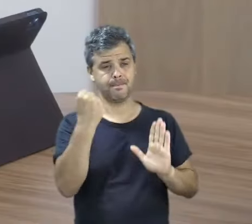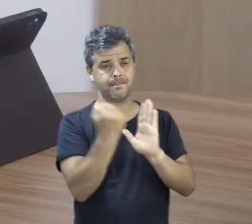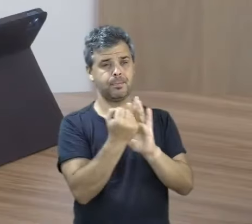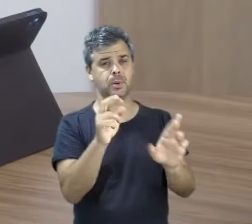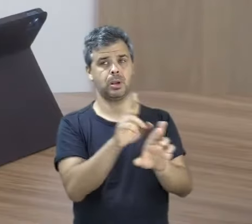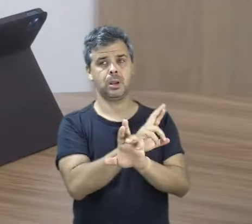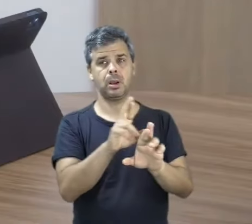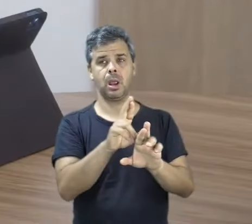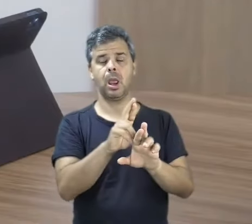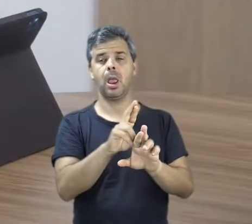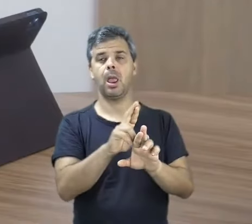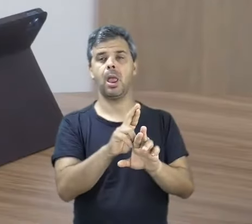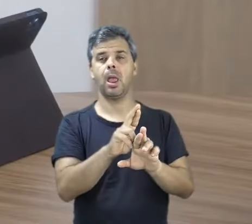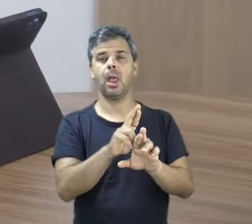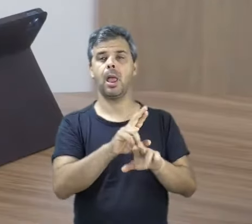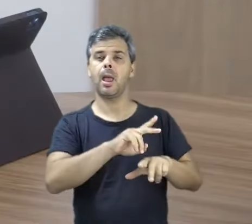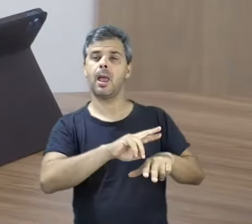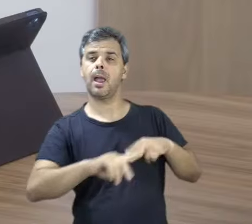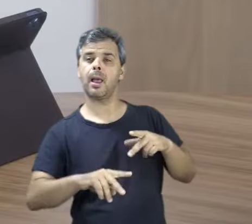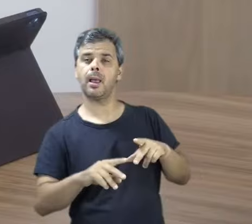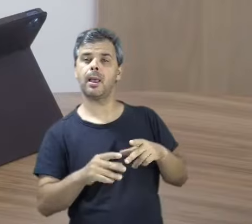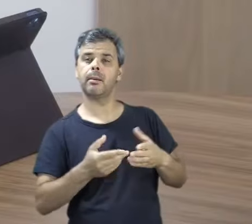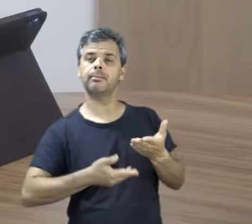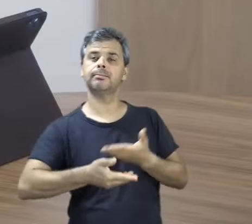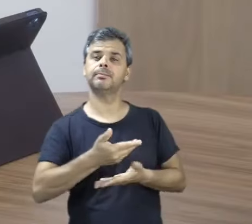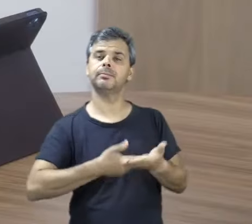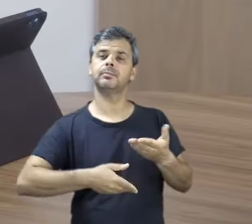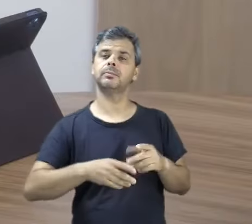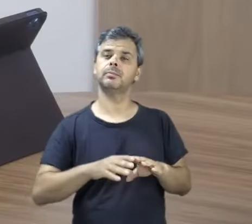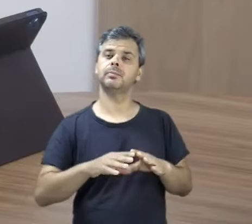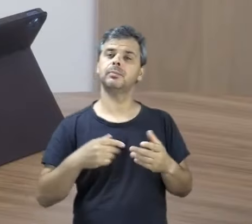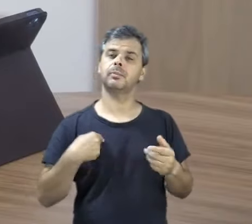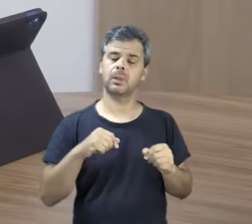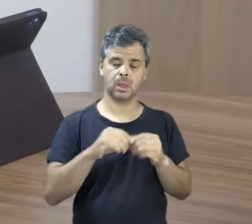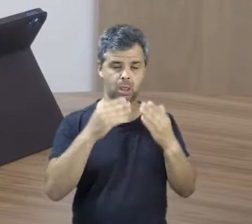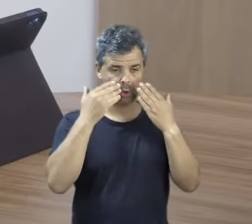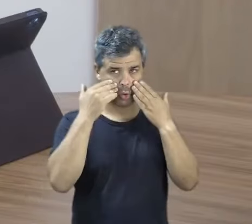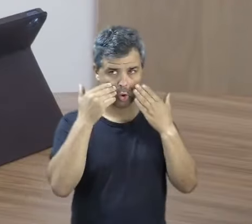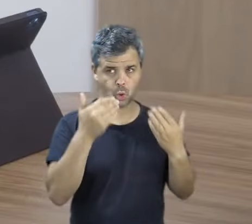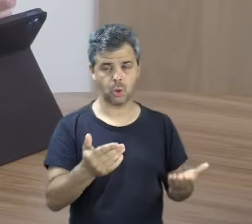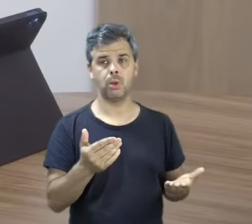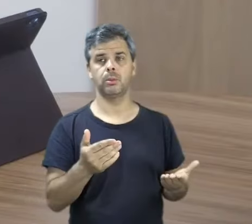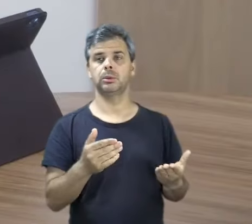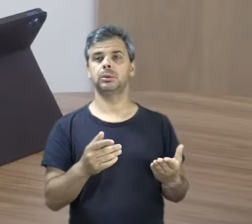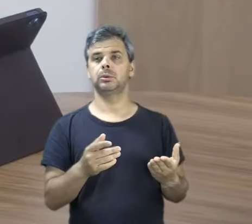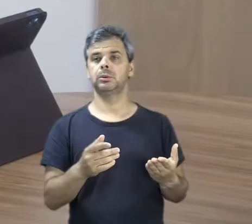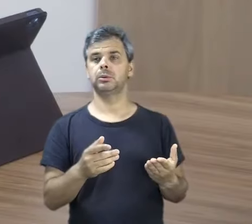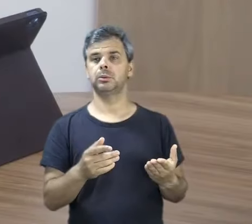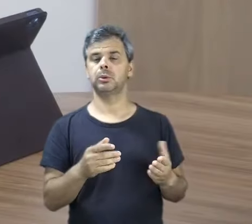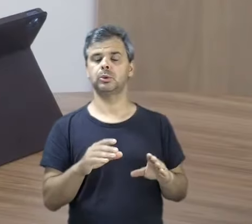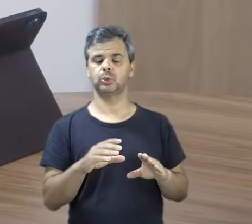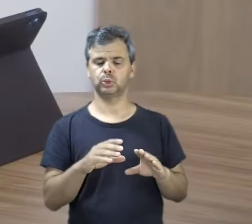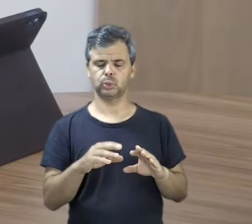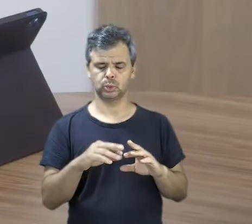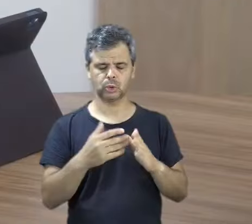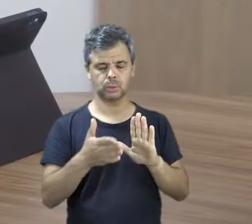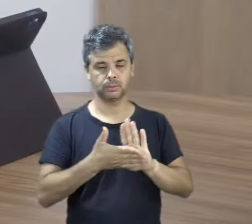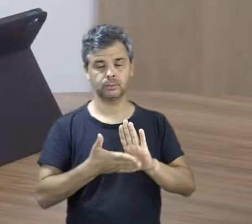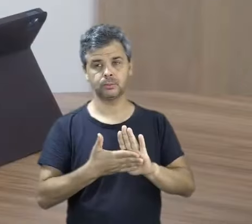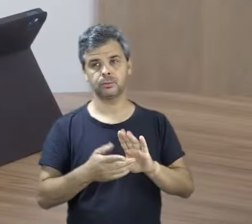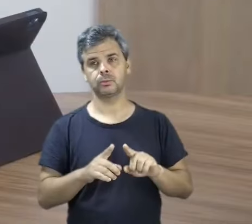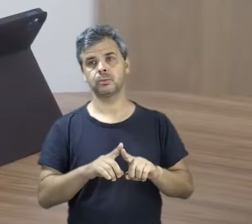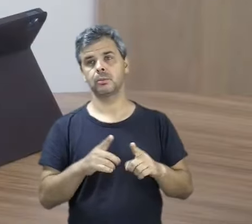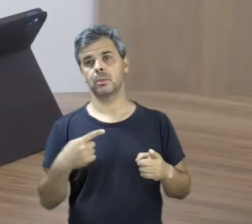relações étnico-raciais. Sim. Então é o pontapé inicial que a gente vai ali, que é apresentado um conjunto de